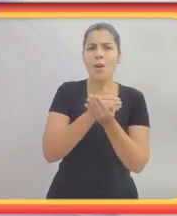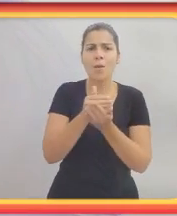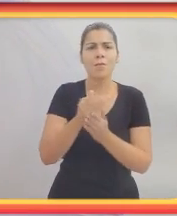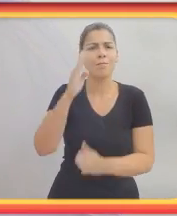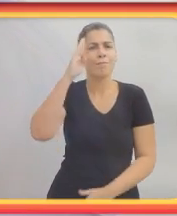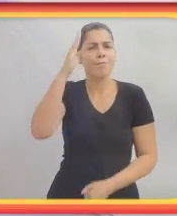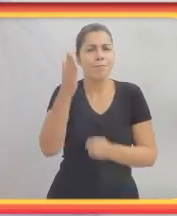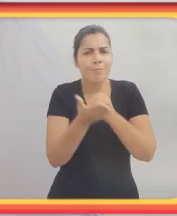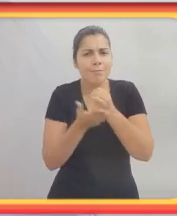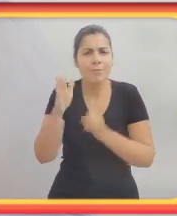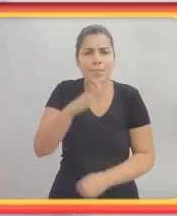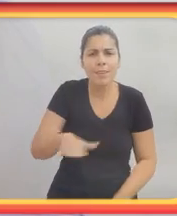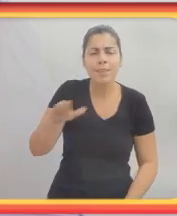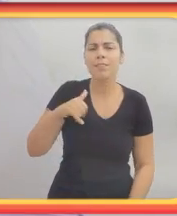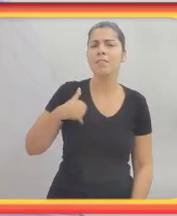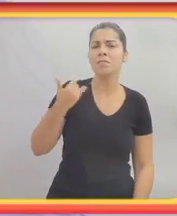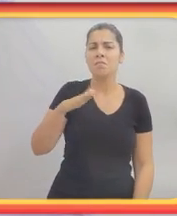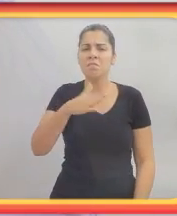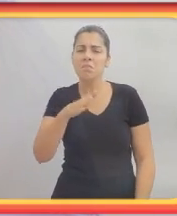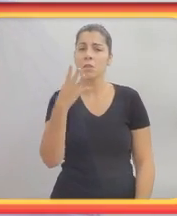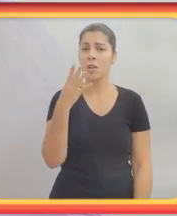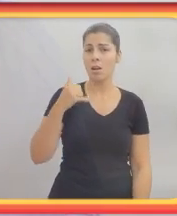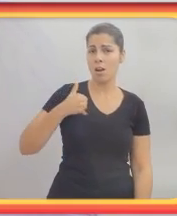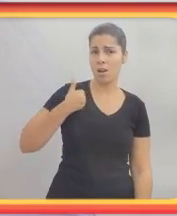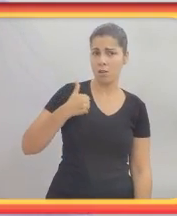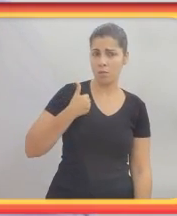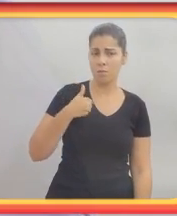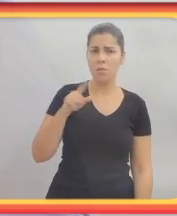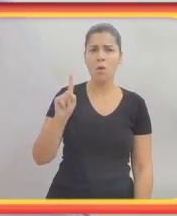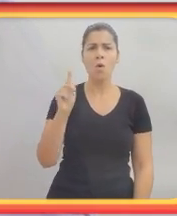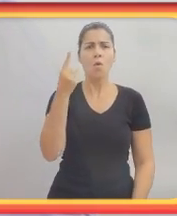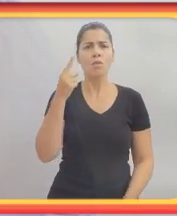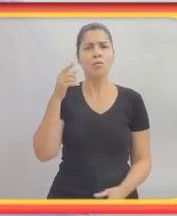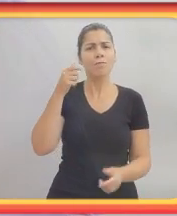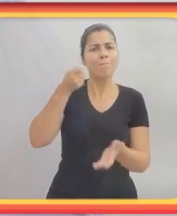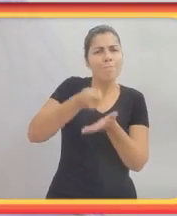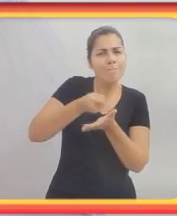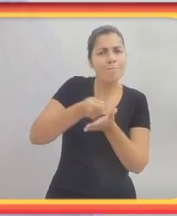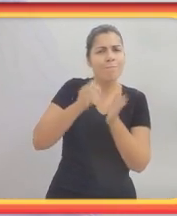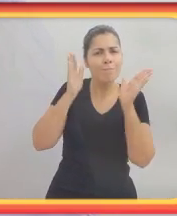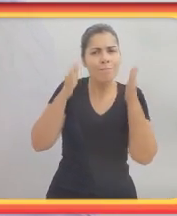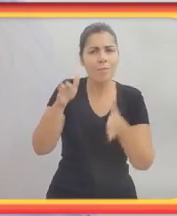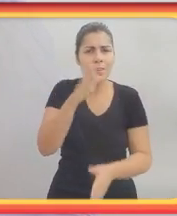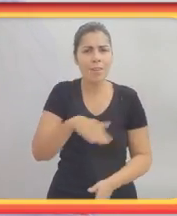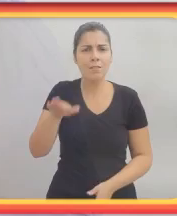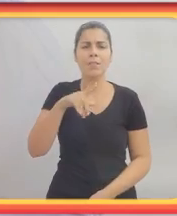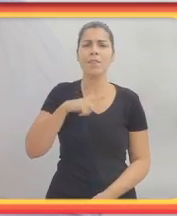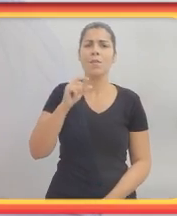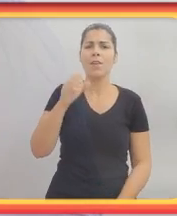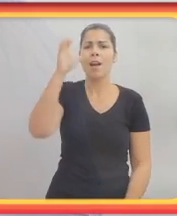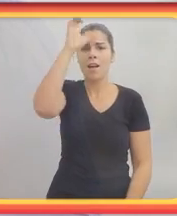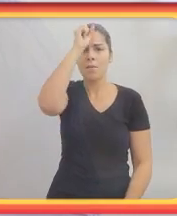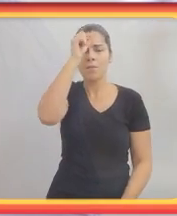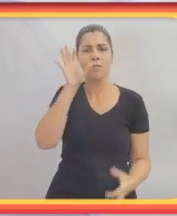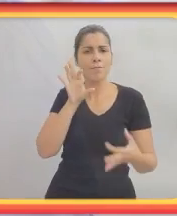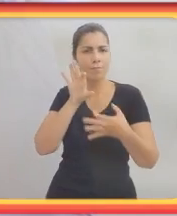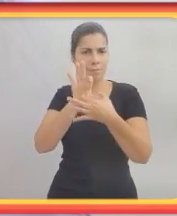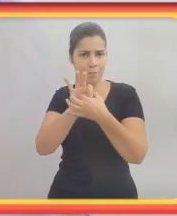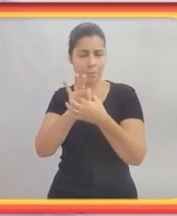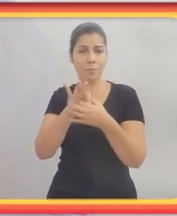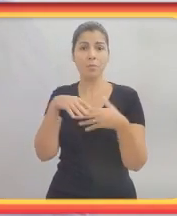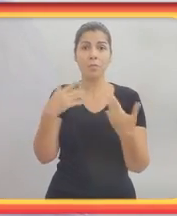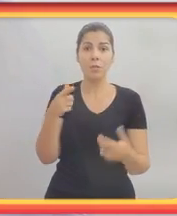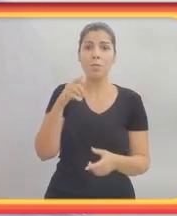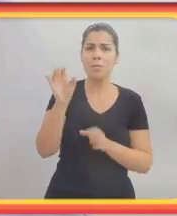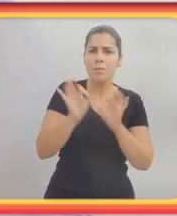resultado. Ele começa fundamentalmente com crianças de idade em torno de 4 anos. O único requisito que a criança deve ter é que